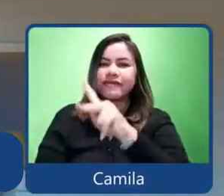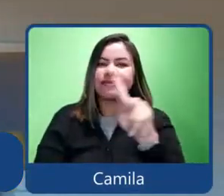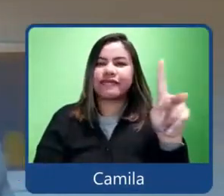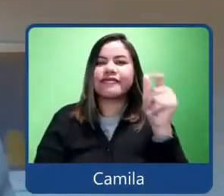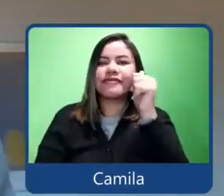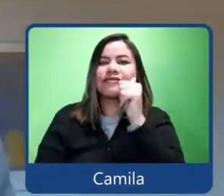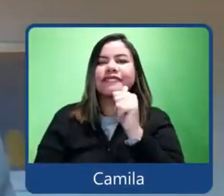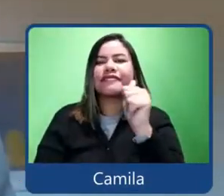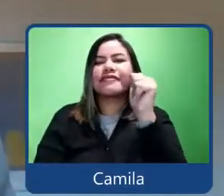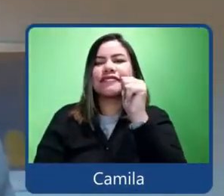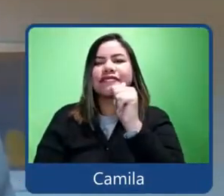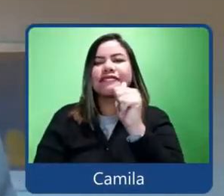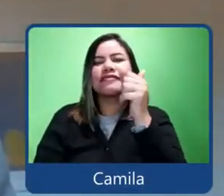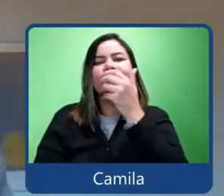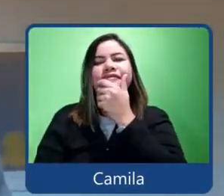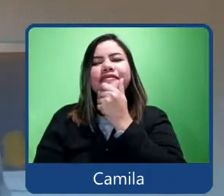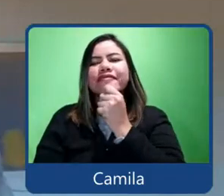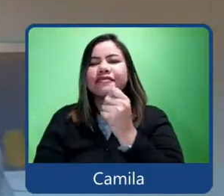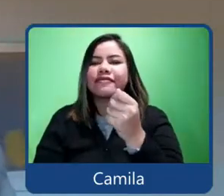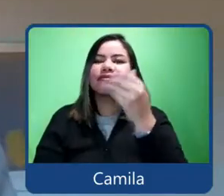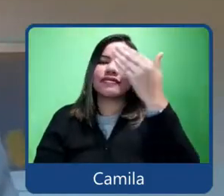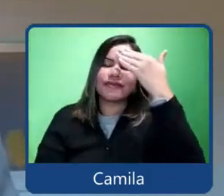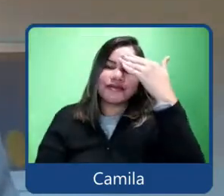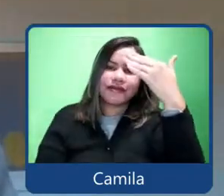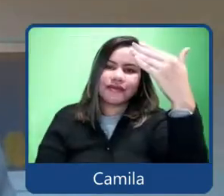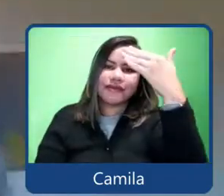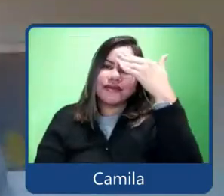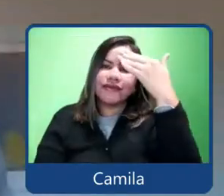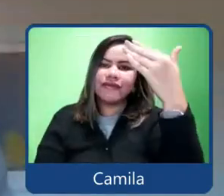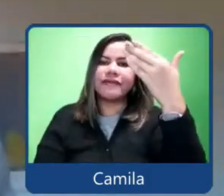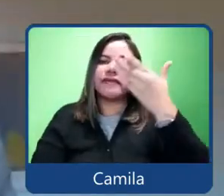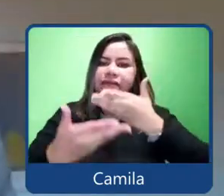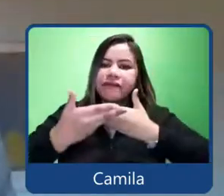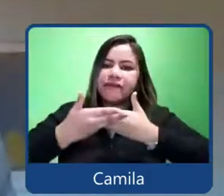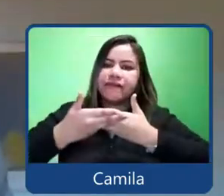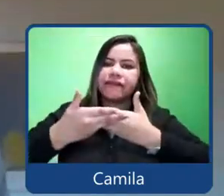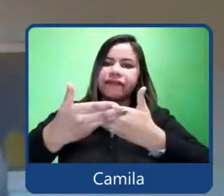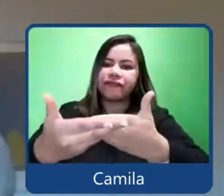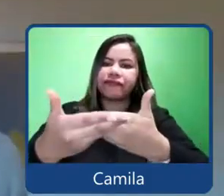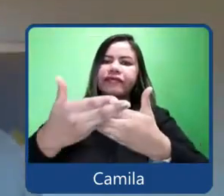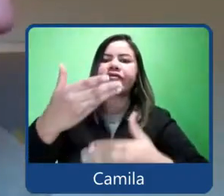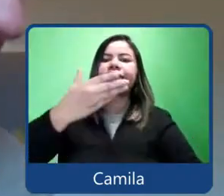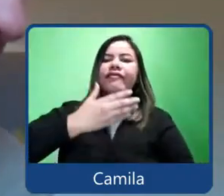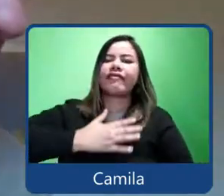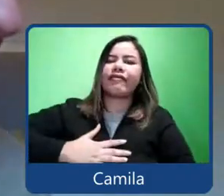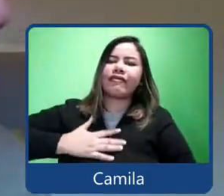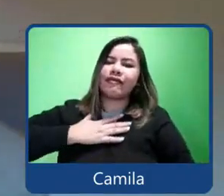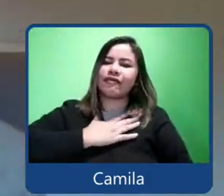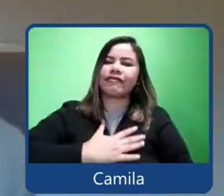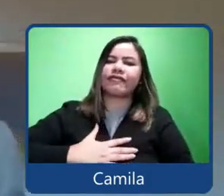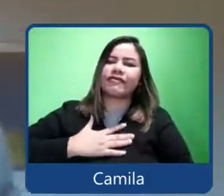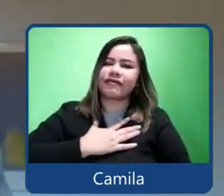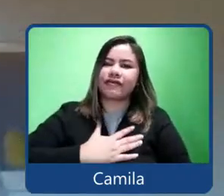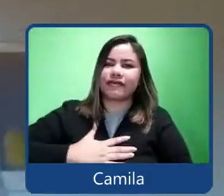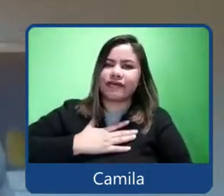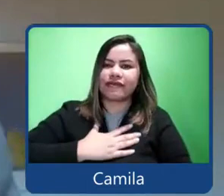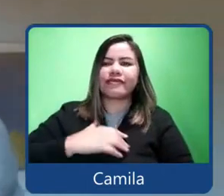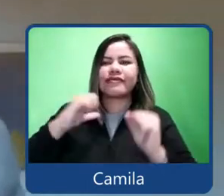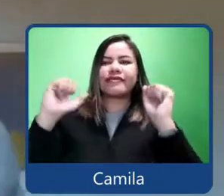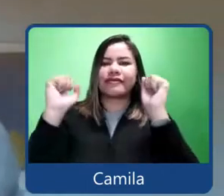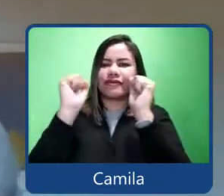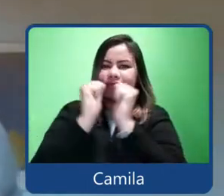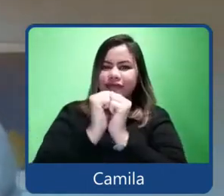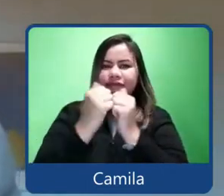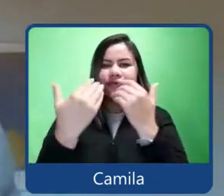Rosângela, muitíssimo obrigado pelo convite. É um enorme prazer participar desta discussão,